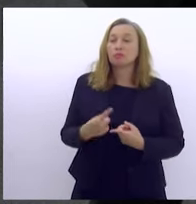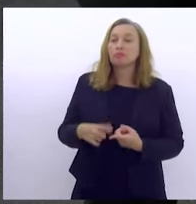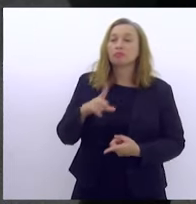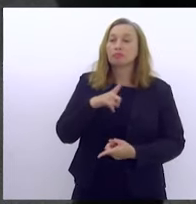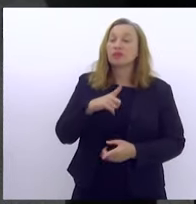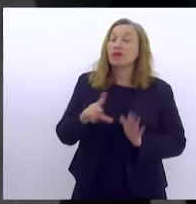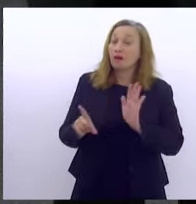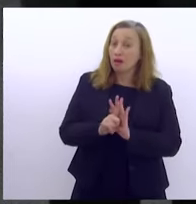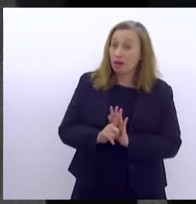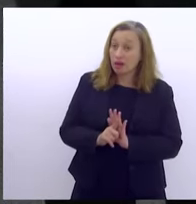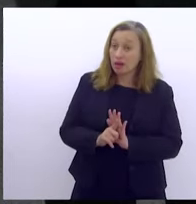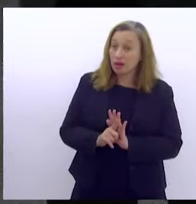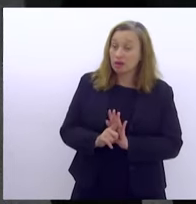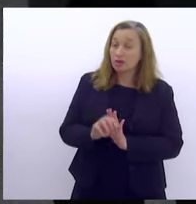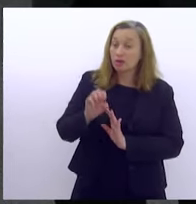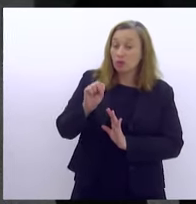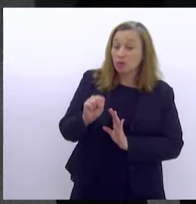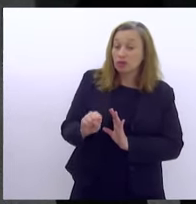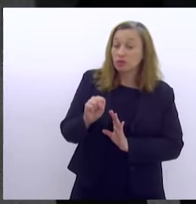em vigor